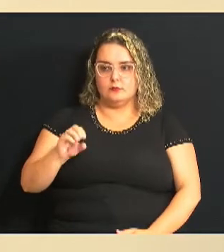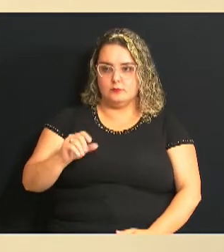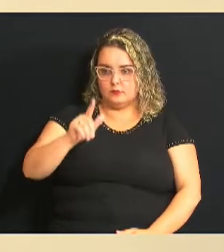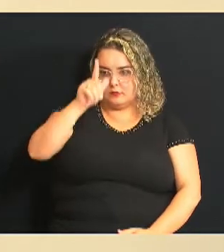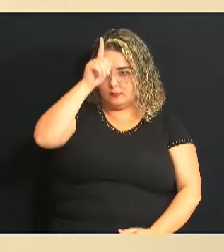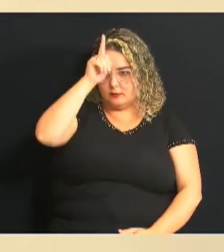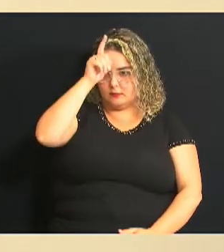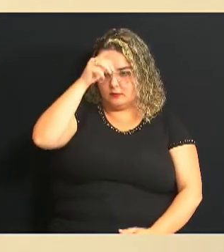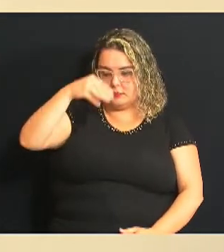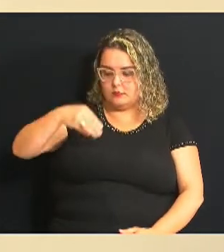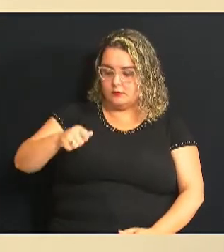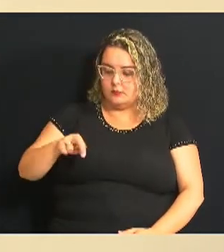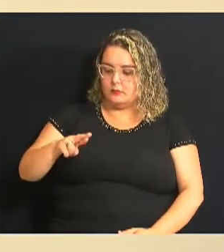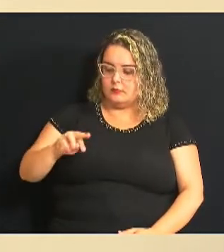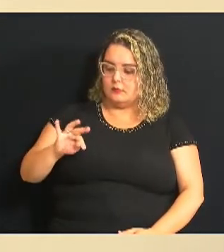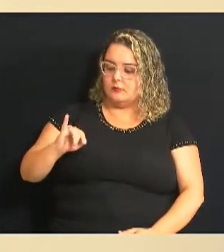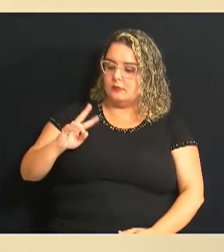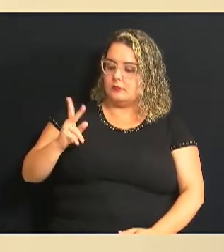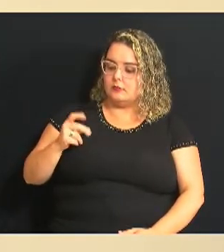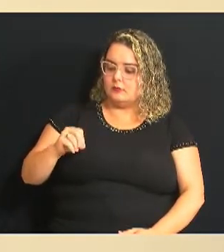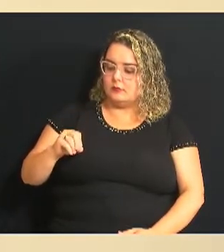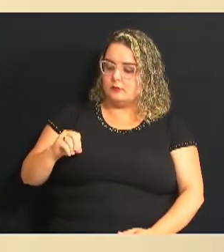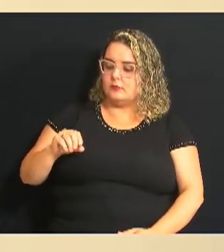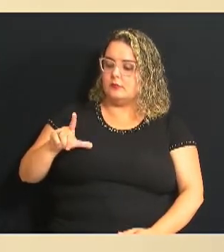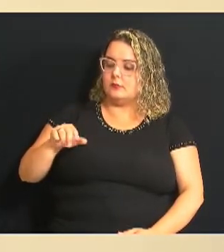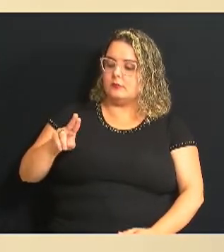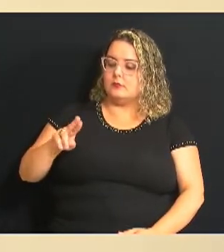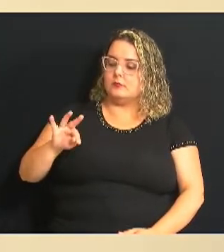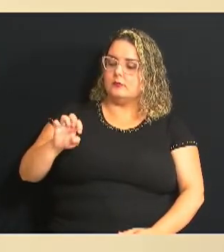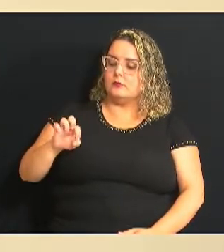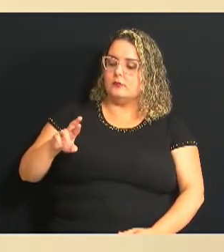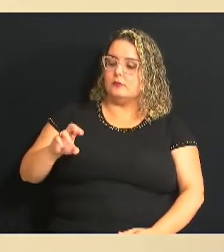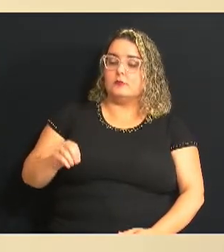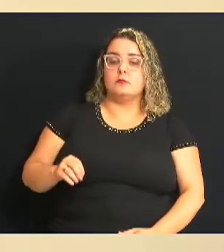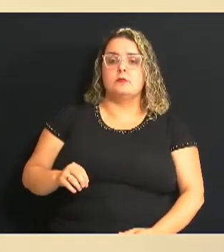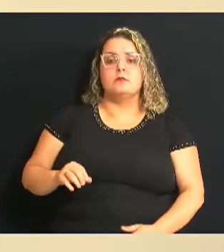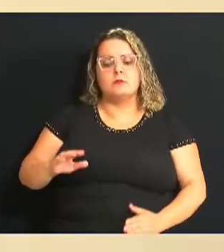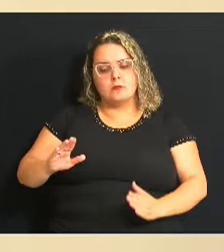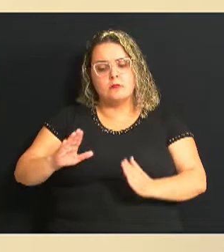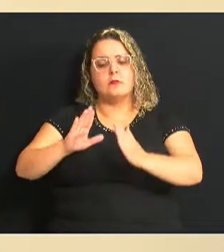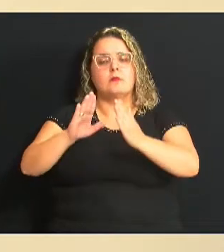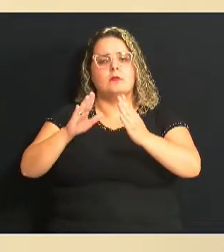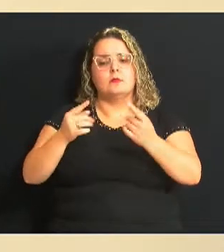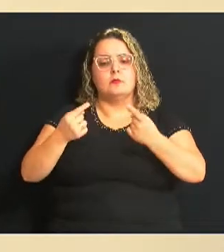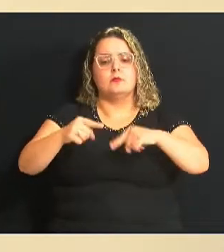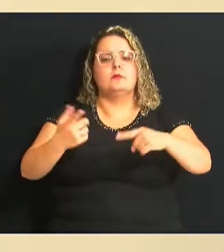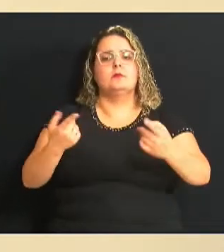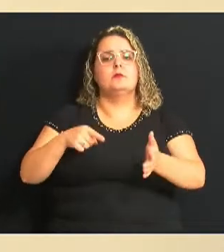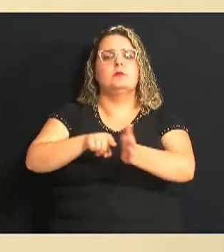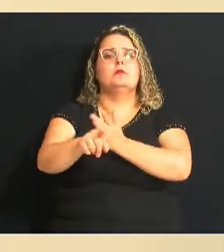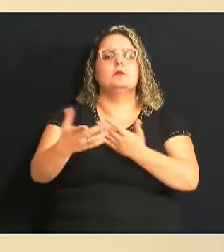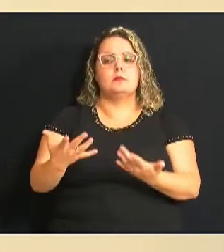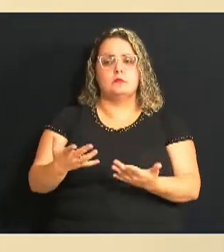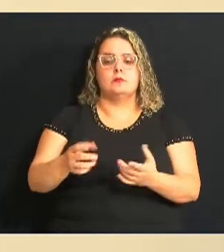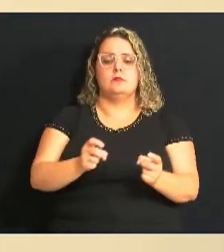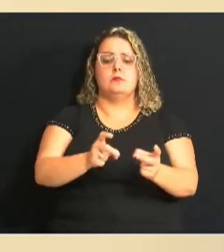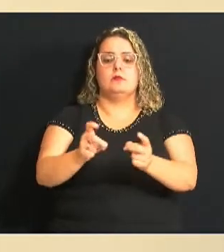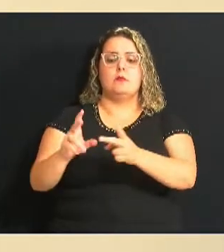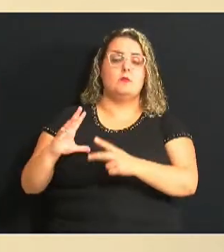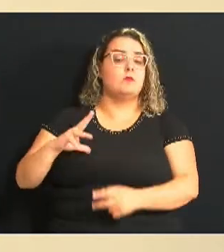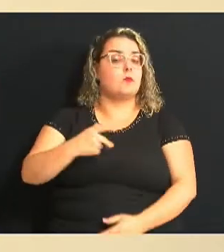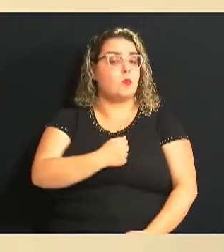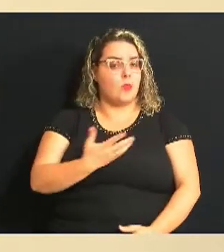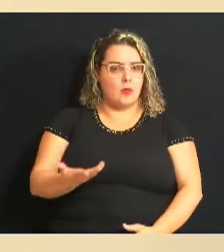Martinho Lutero enfrentou e questionou essa venda de indulgências. A mensagem de Lutero